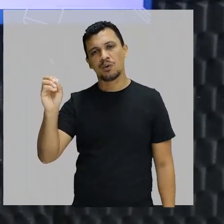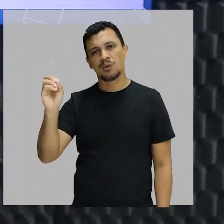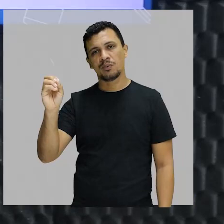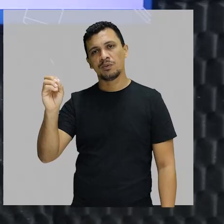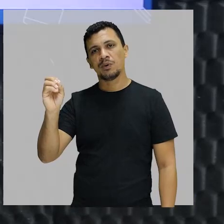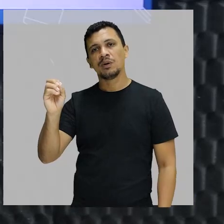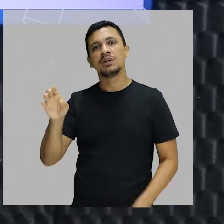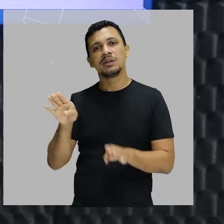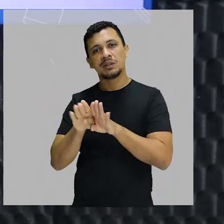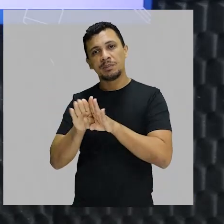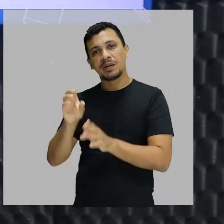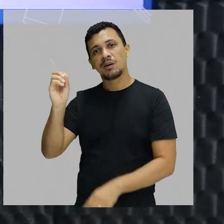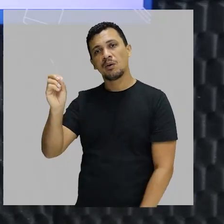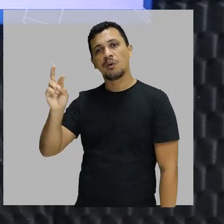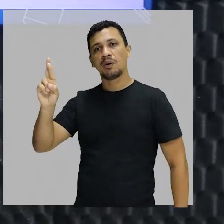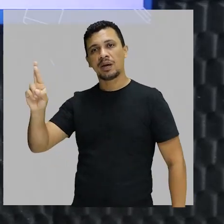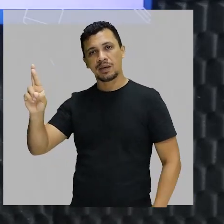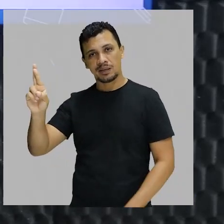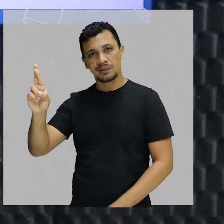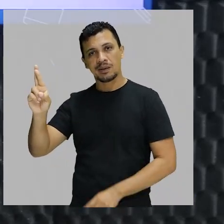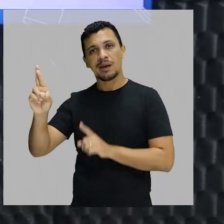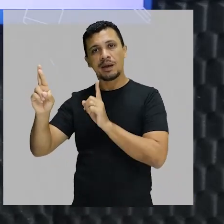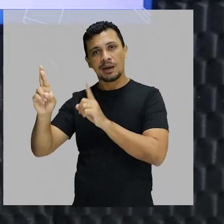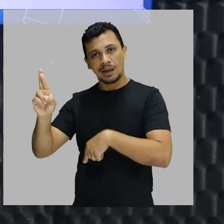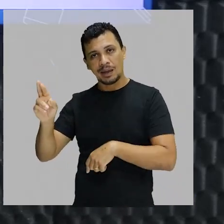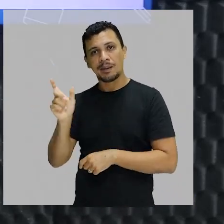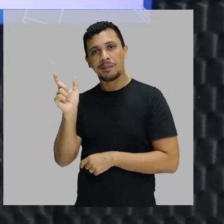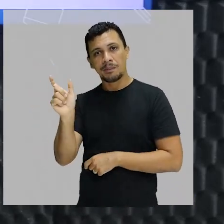e OR, no geral, elas são